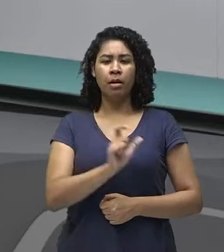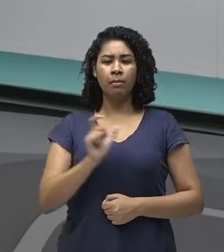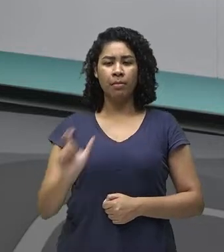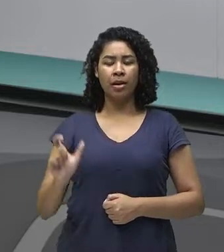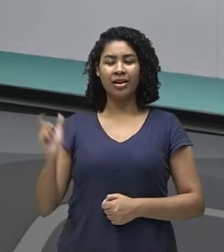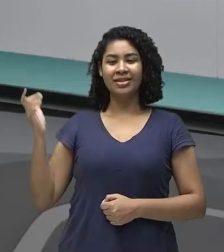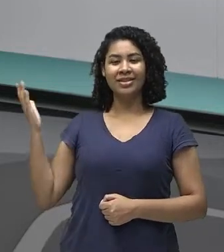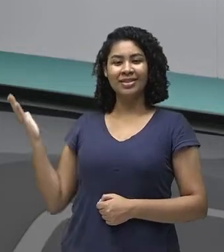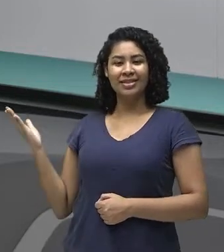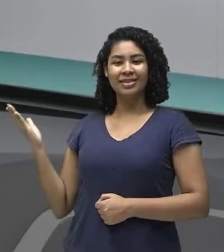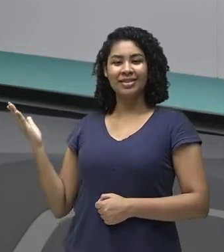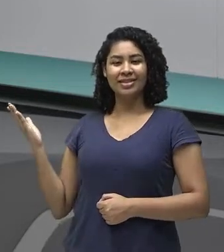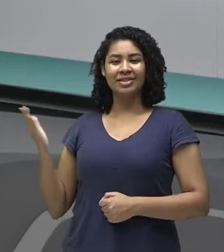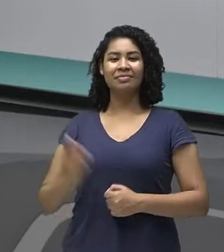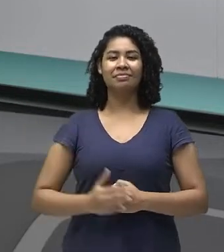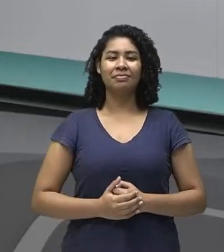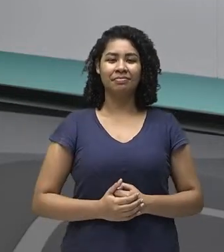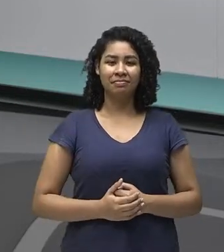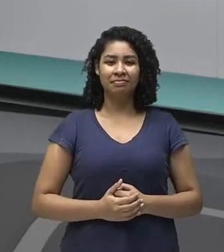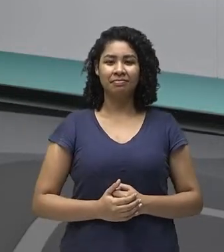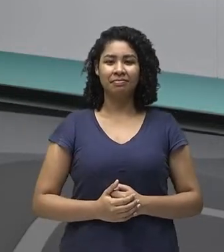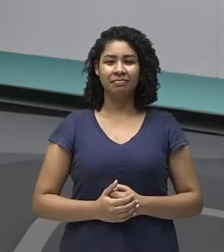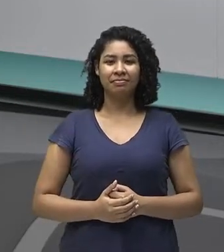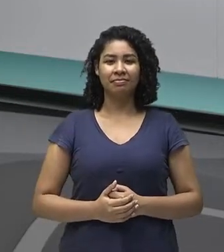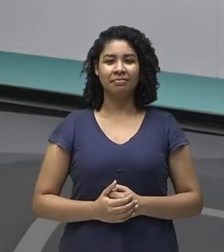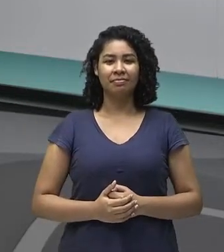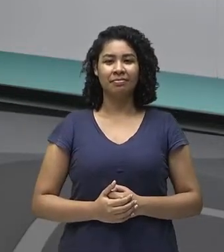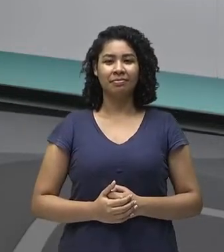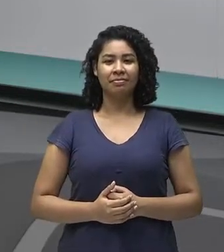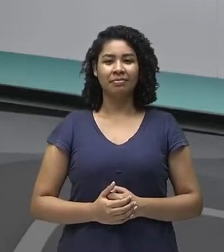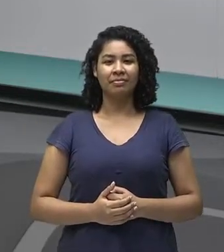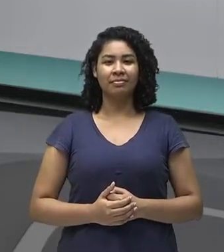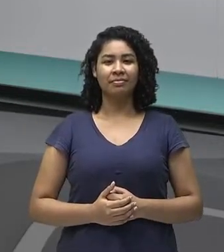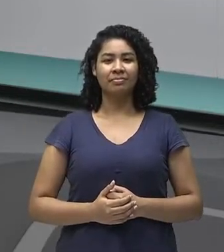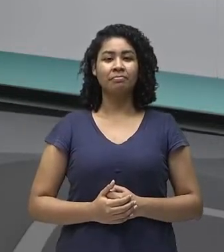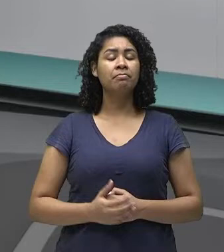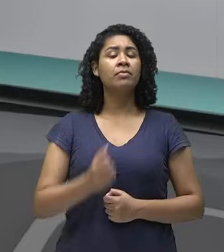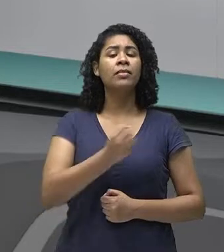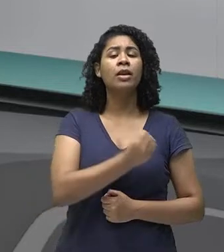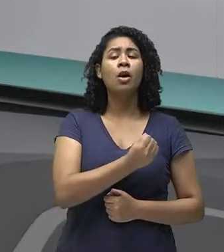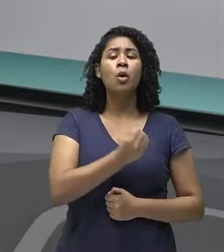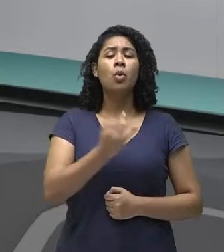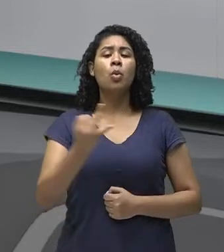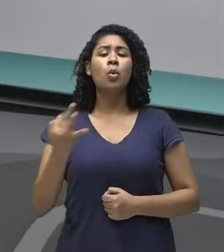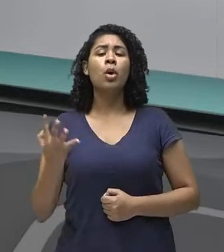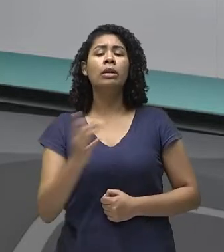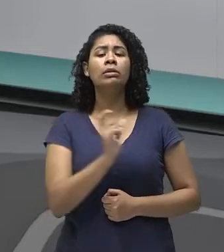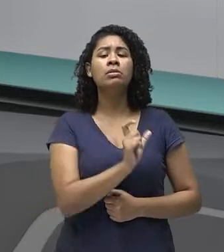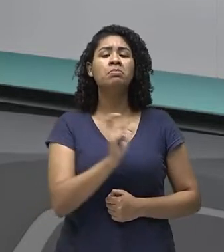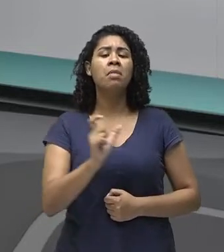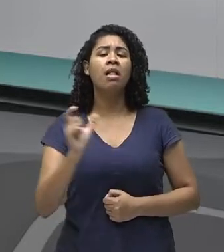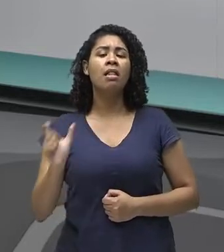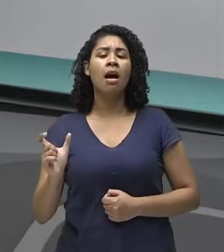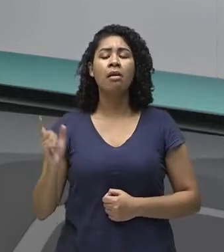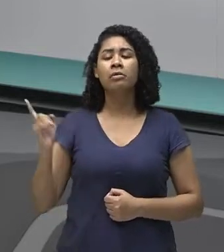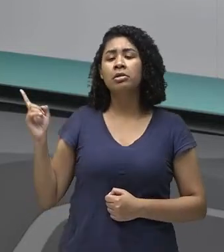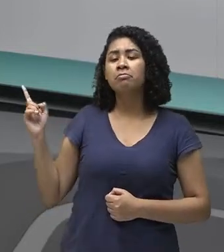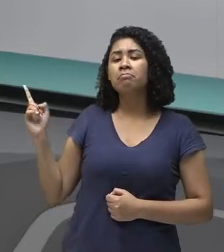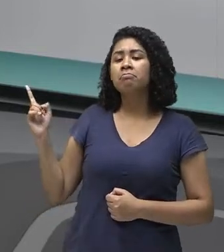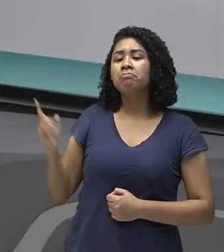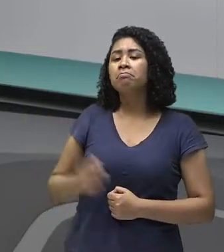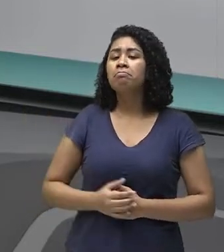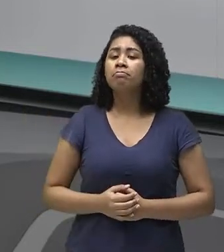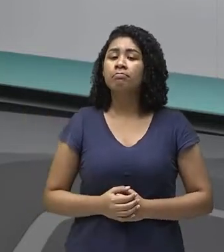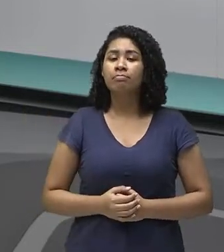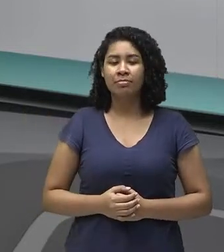aí. Nós temos how many words do you have here? Quantas palavras nós temos aqui? Essas palavras curtinhas, que eu